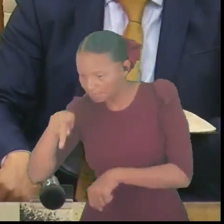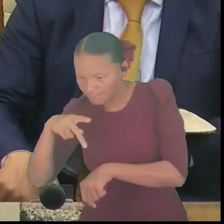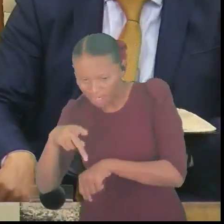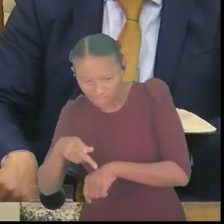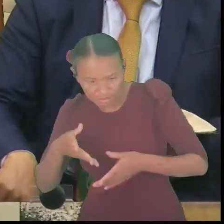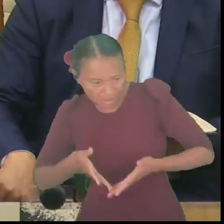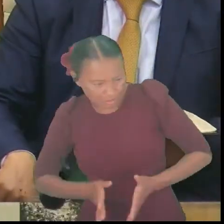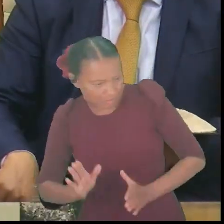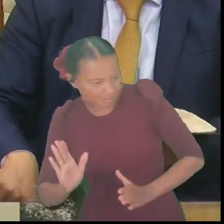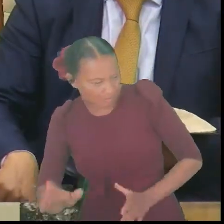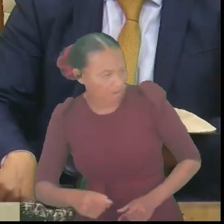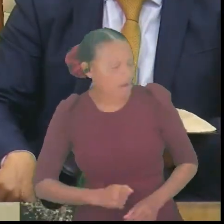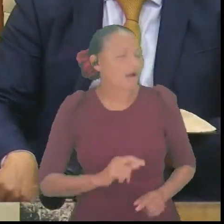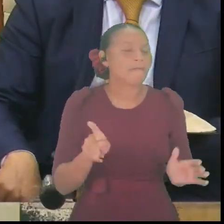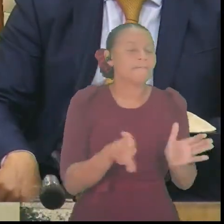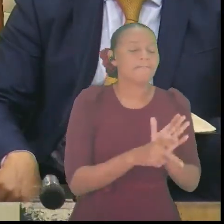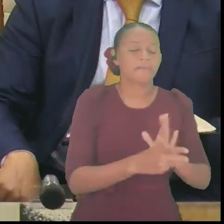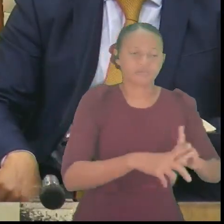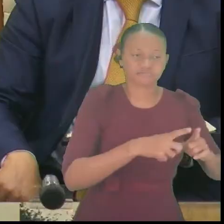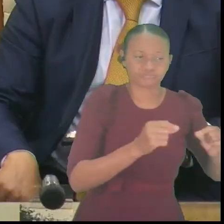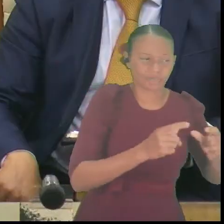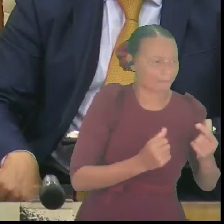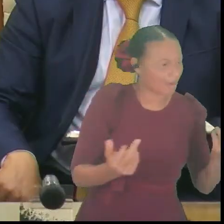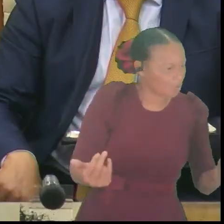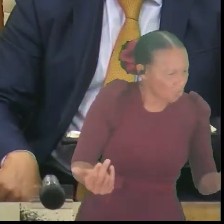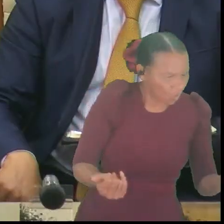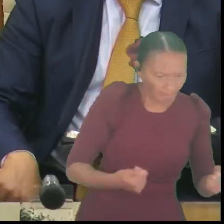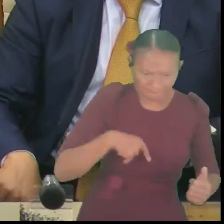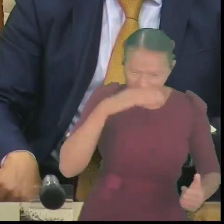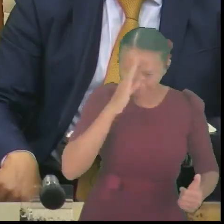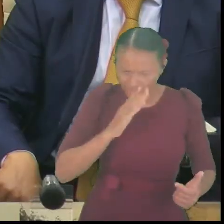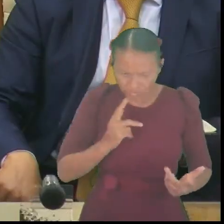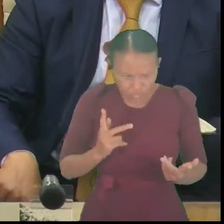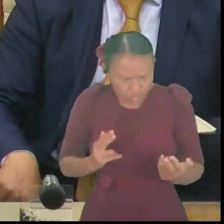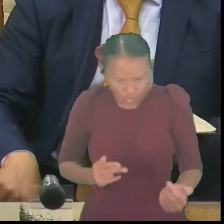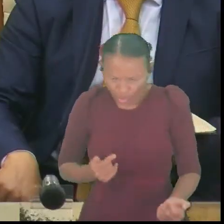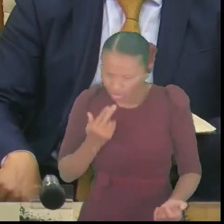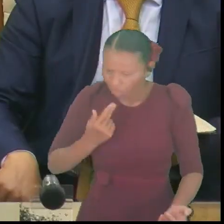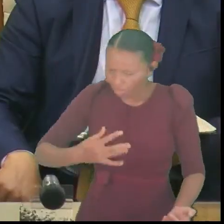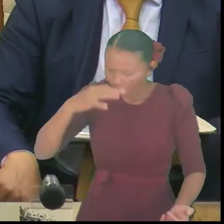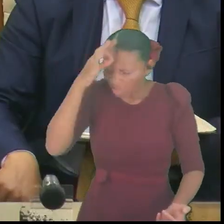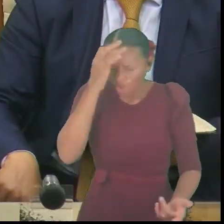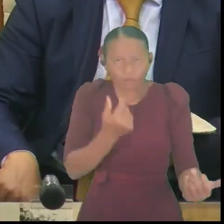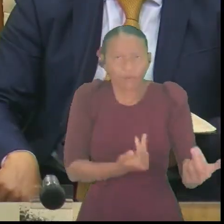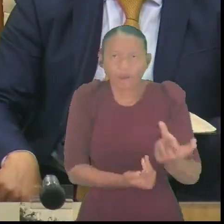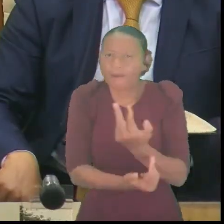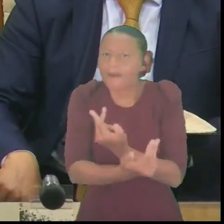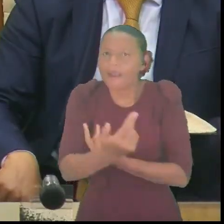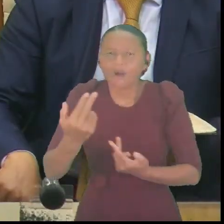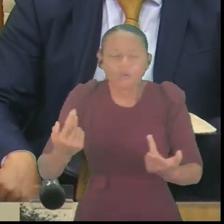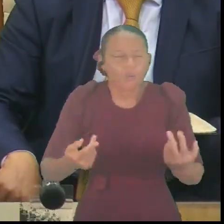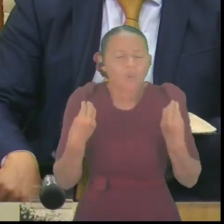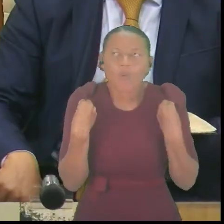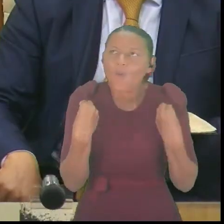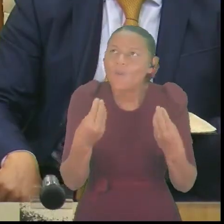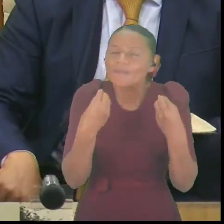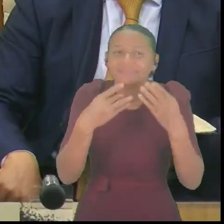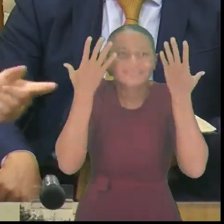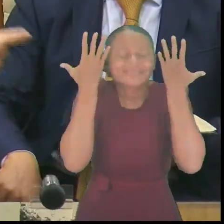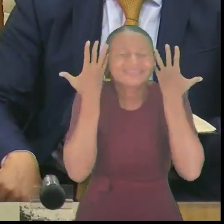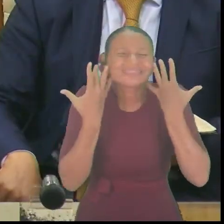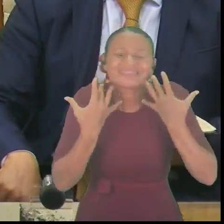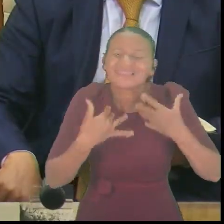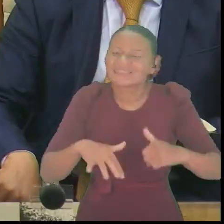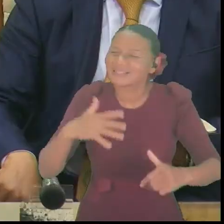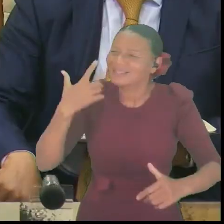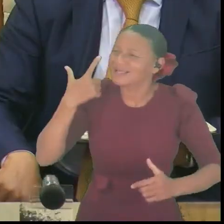japonês fala, é exatamente igual que o brasileiro fala. Ou seja, quem de maneira natural fala uma língua que